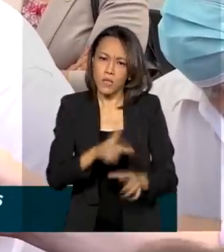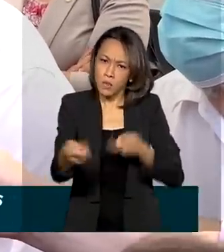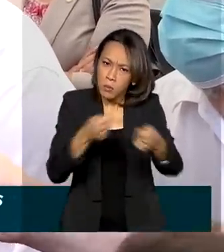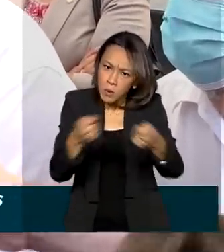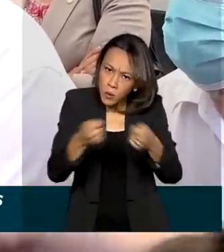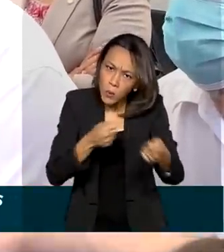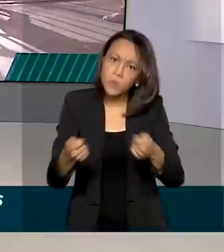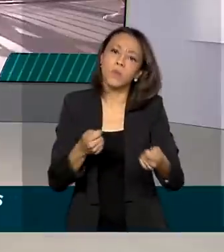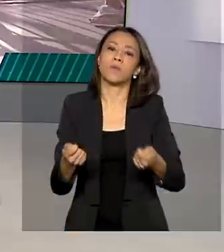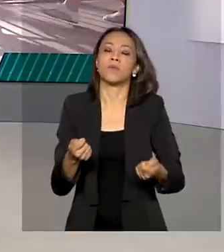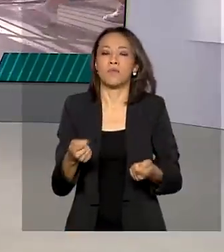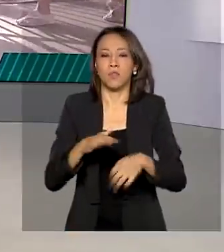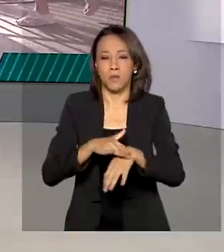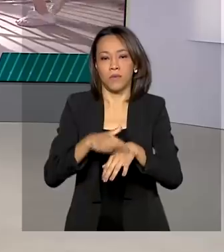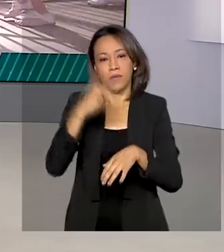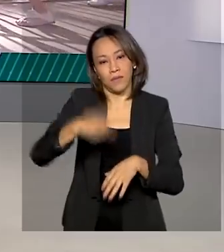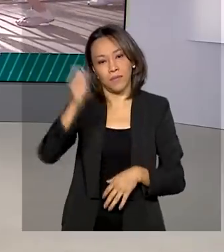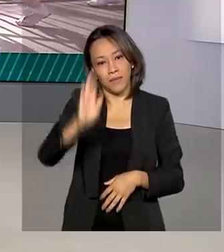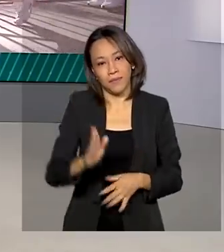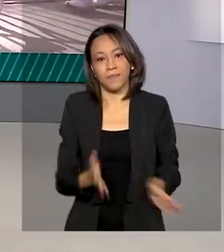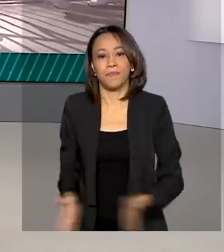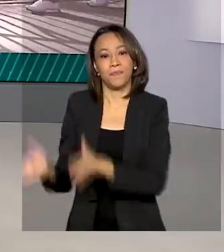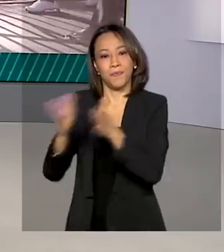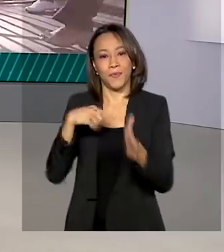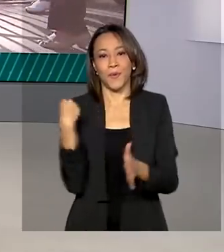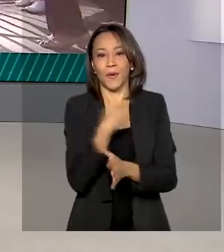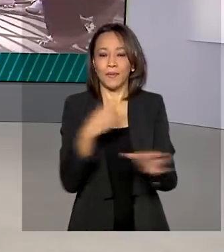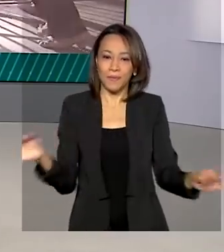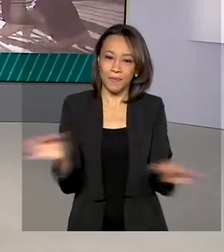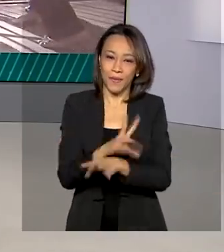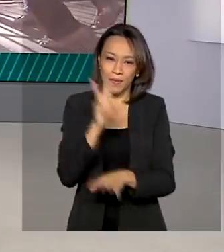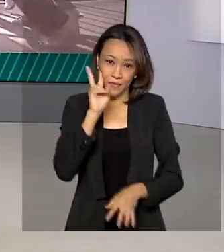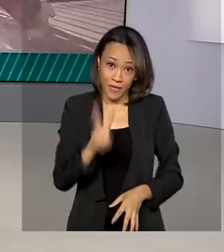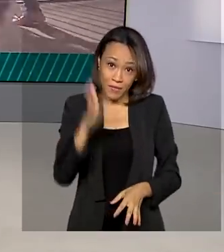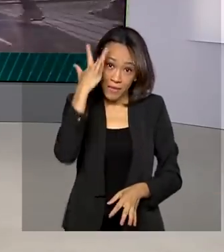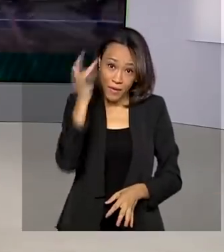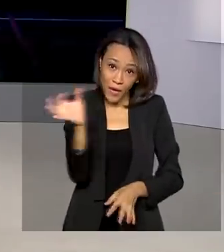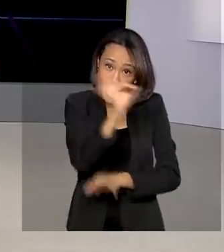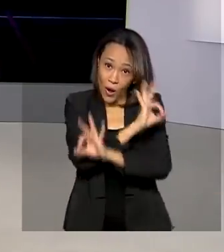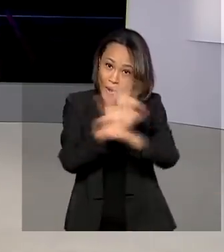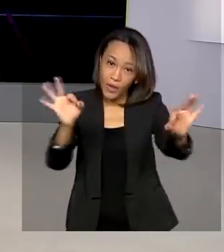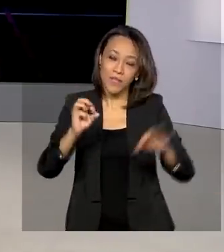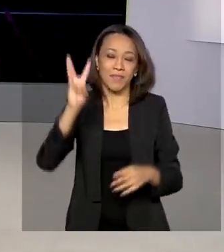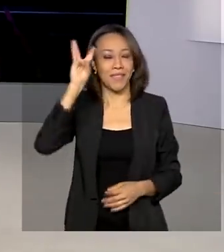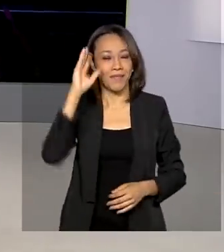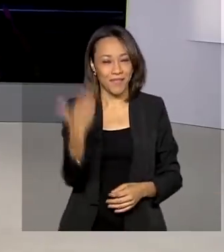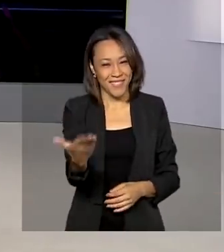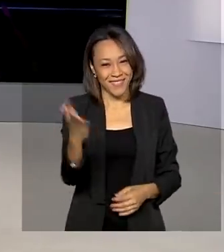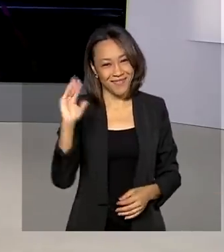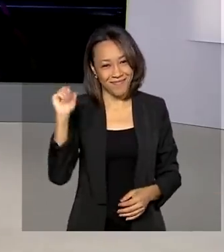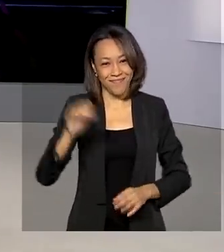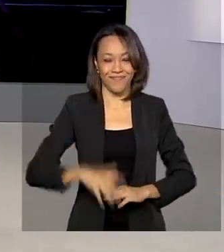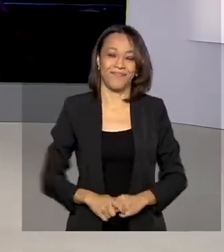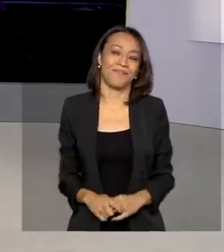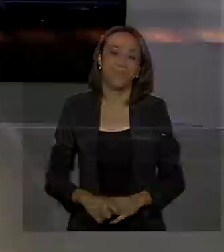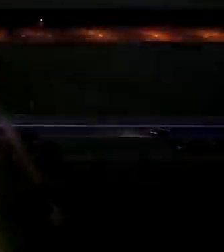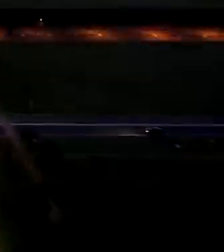no Brasil. O Brasil em Dia fica por aqui. Nos vemos amanhã. Uma ótima terça-feira para você. Até lá!